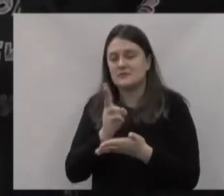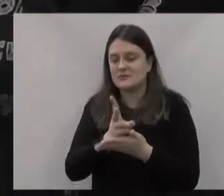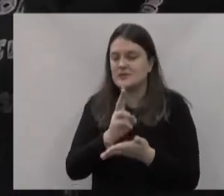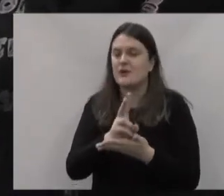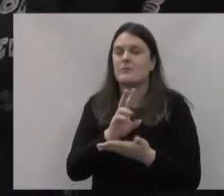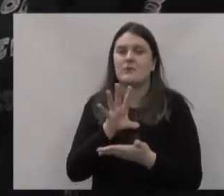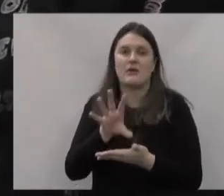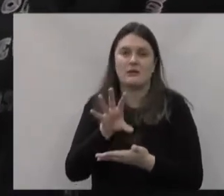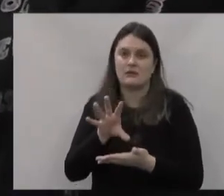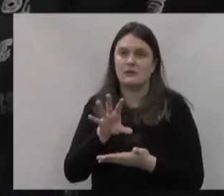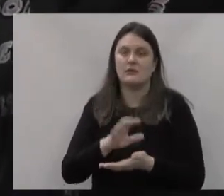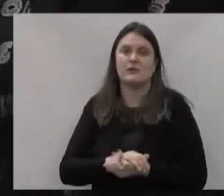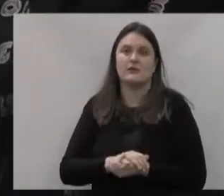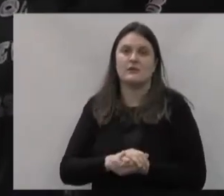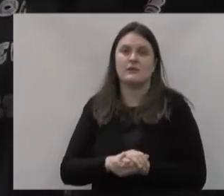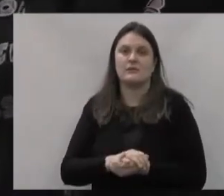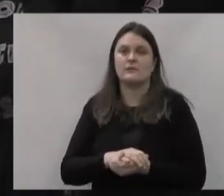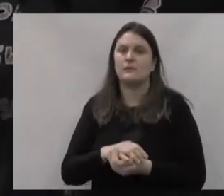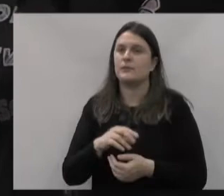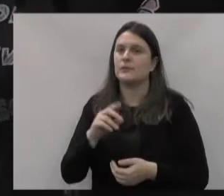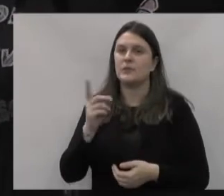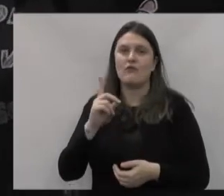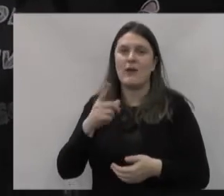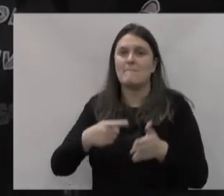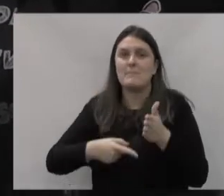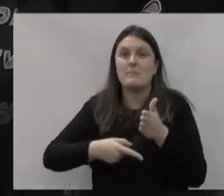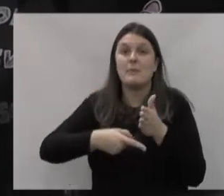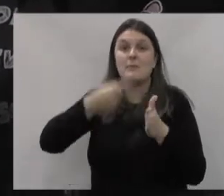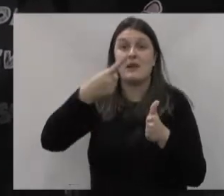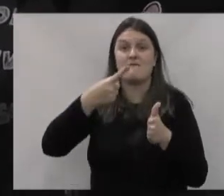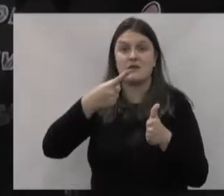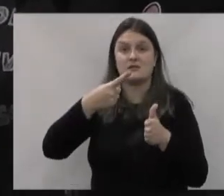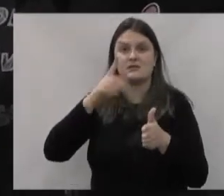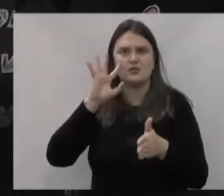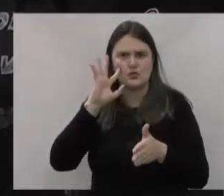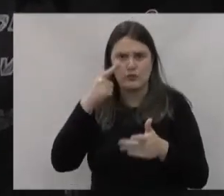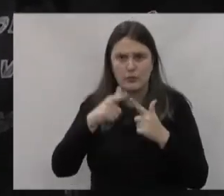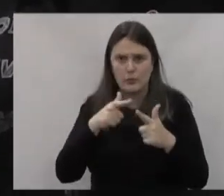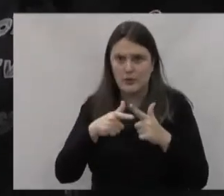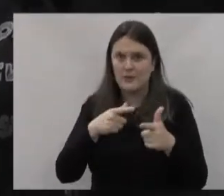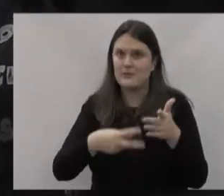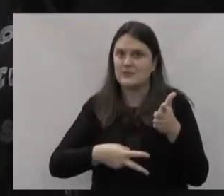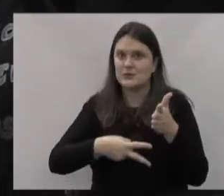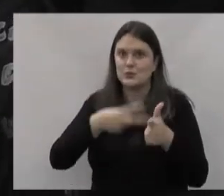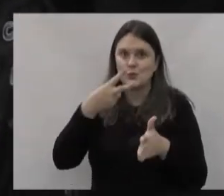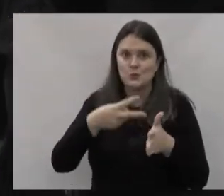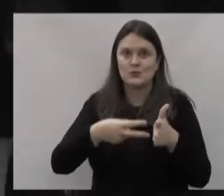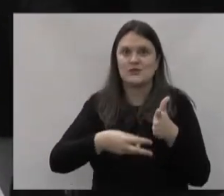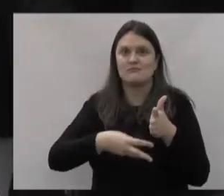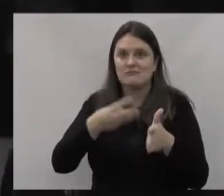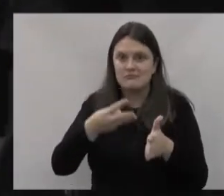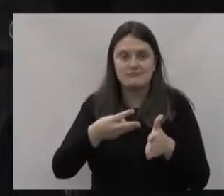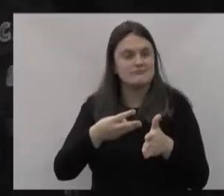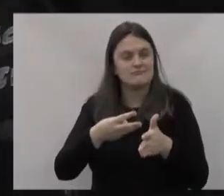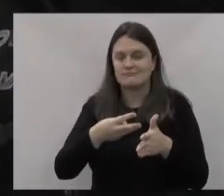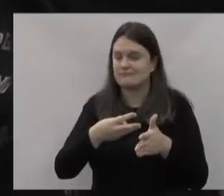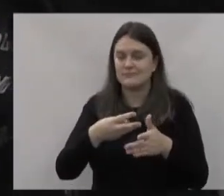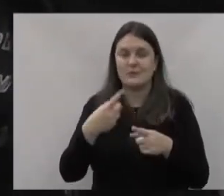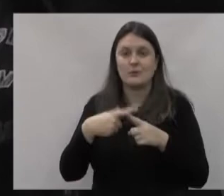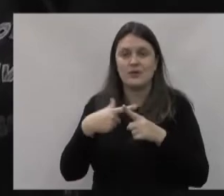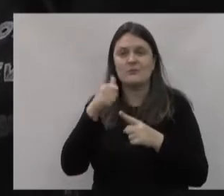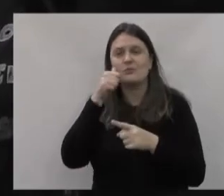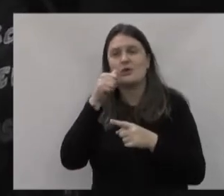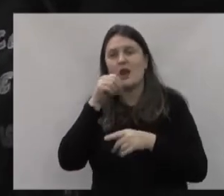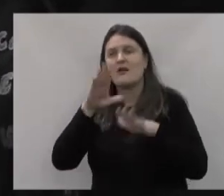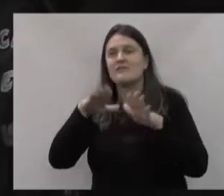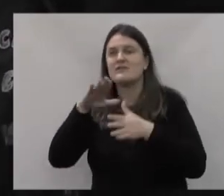mesma tecla, né? Não vai ser na primeira abordagem, não vai ser na segunda abordagem que essa mulher que está casada